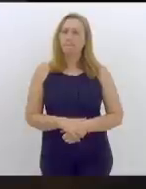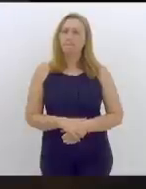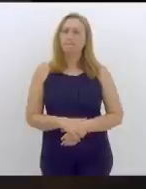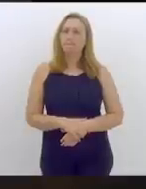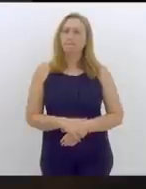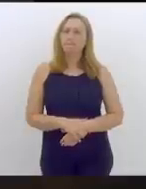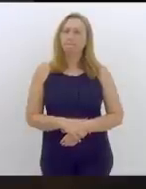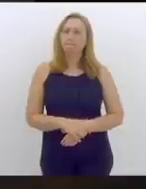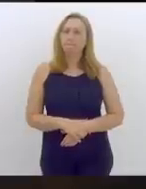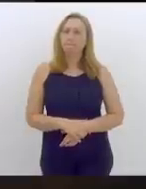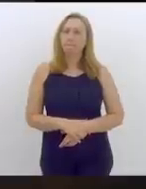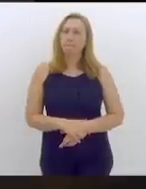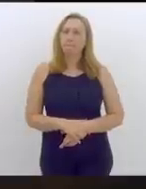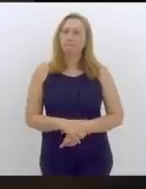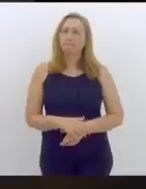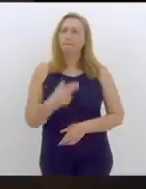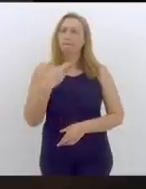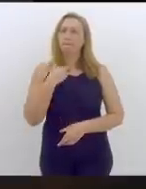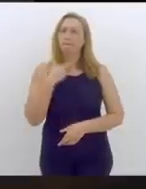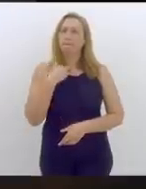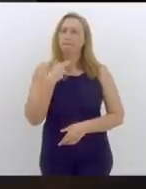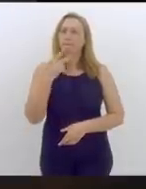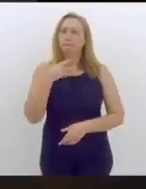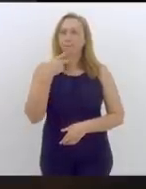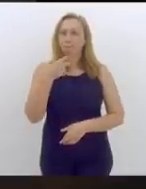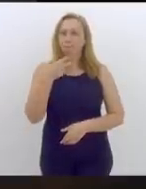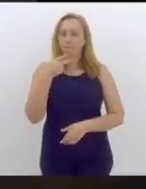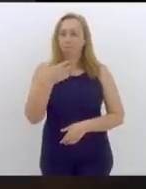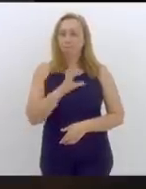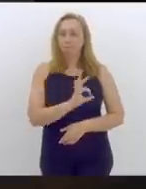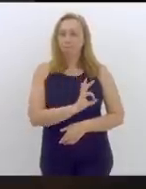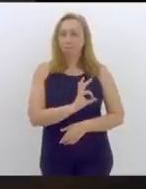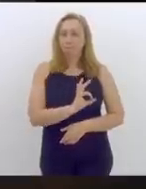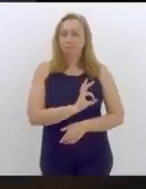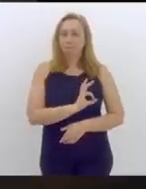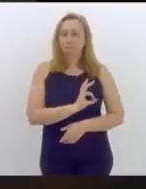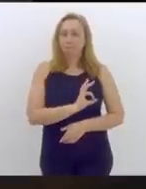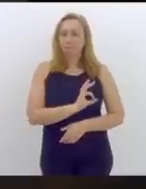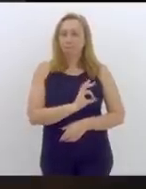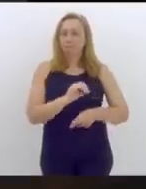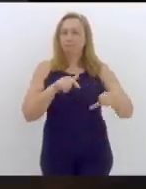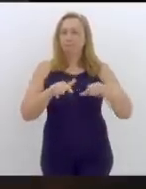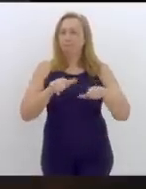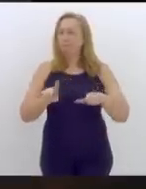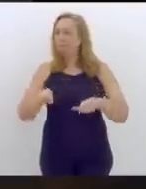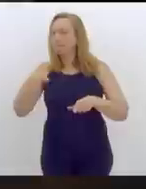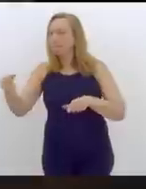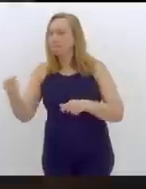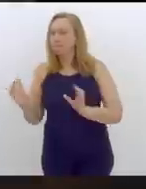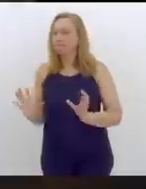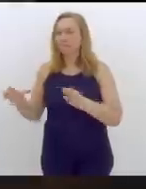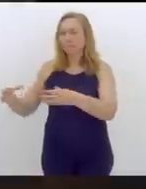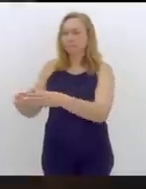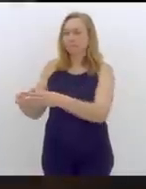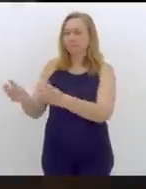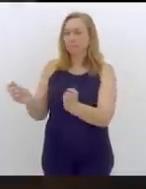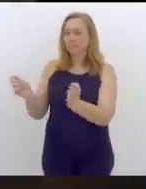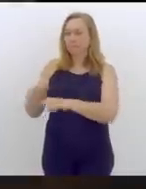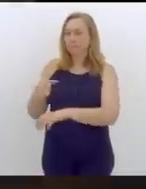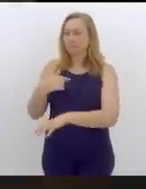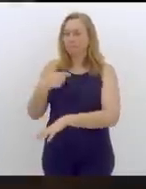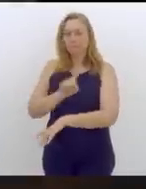eu não posso falar sobre policiais que estão à disposição de outros órgãos isso não me compete